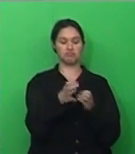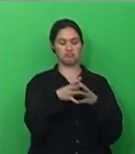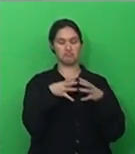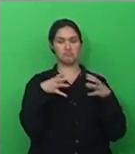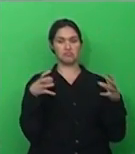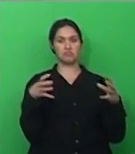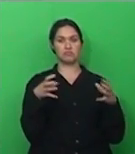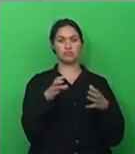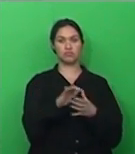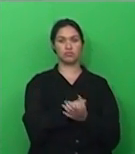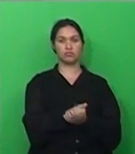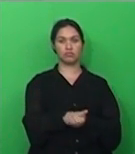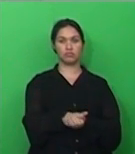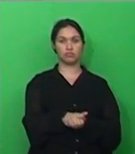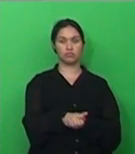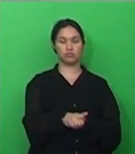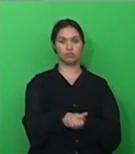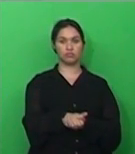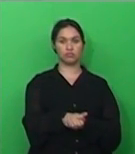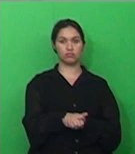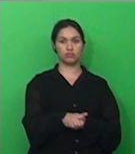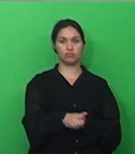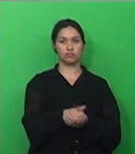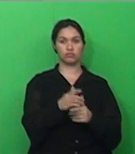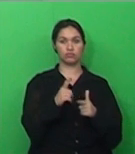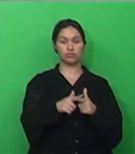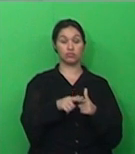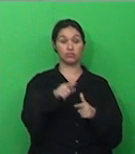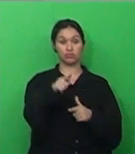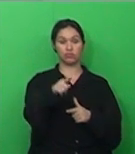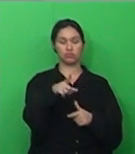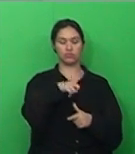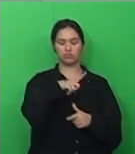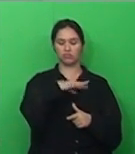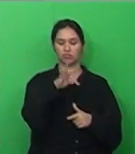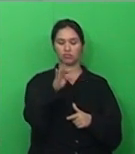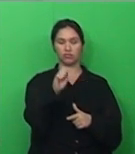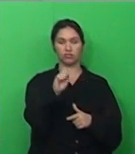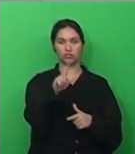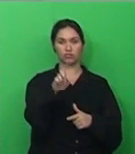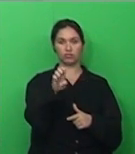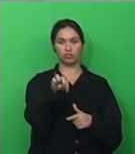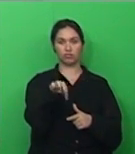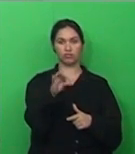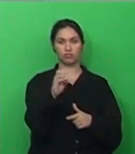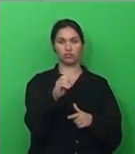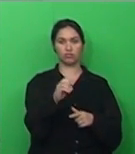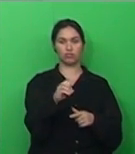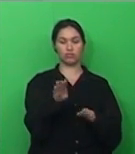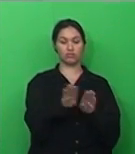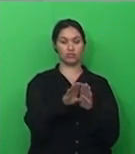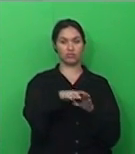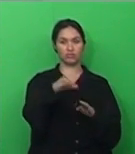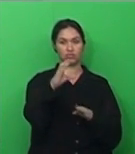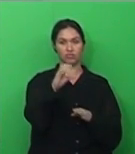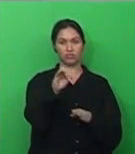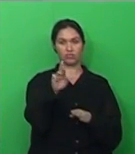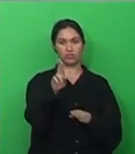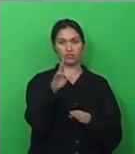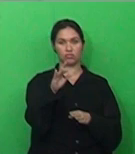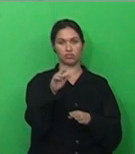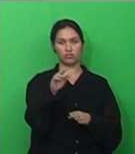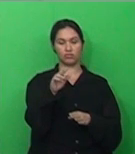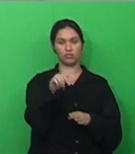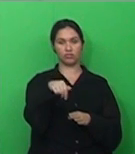grandioso e Micharia não combina com o teu nome. Você é um grande talento, um grande ator. E Cirquinho não combina com vocês. Vocês são o grande